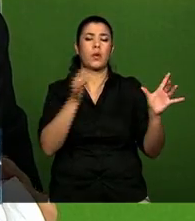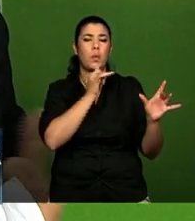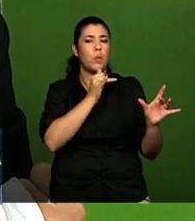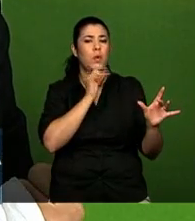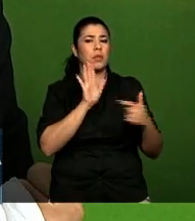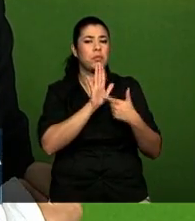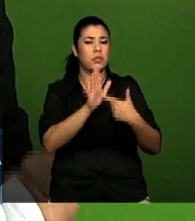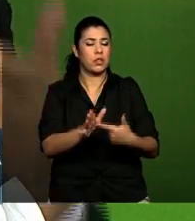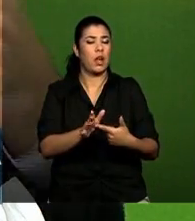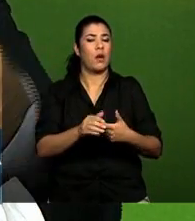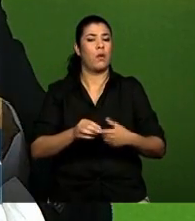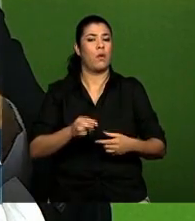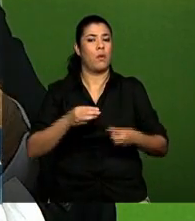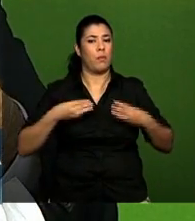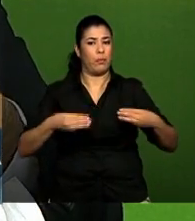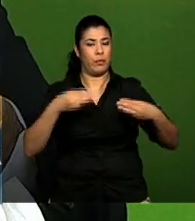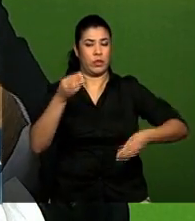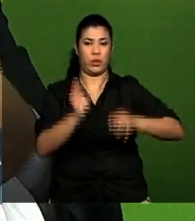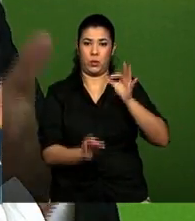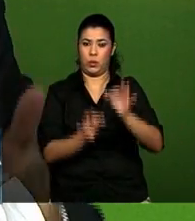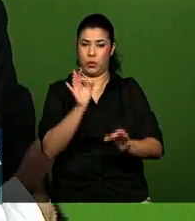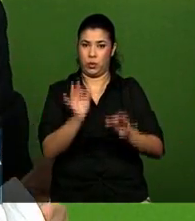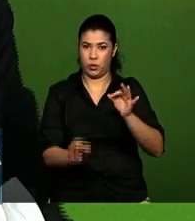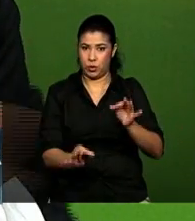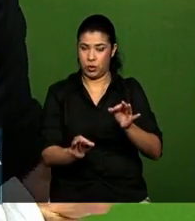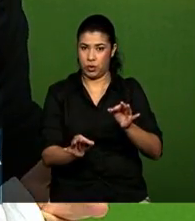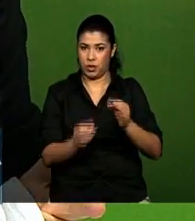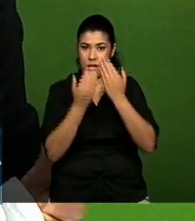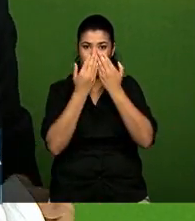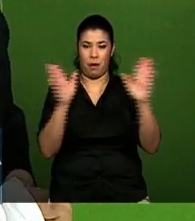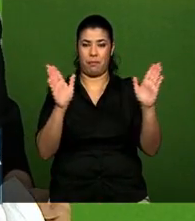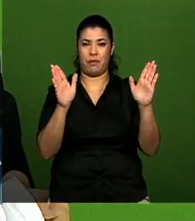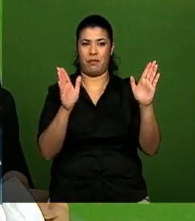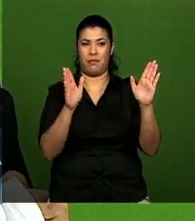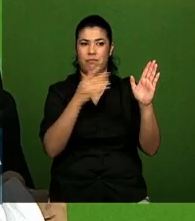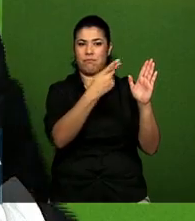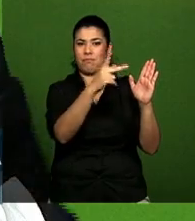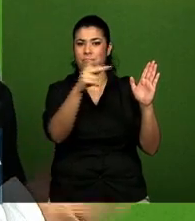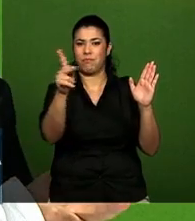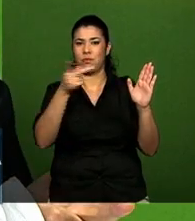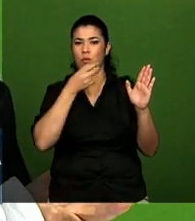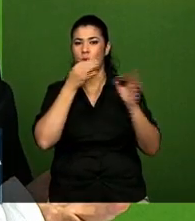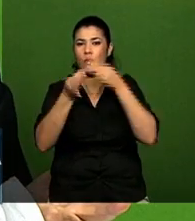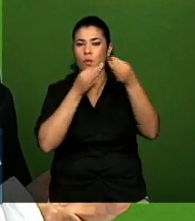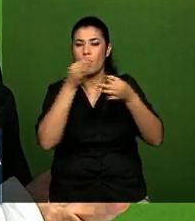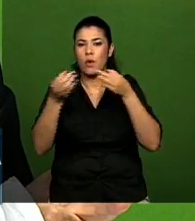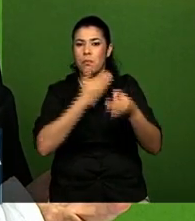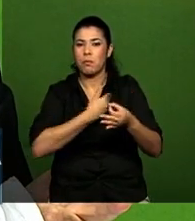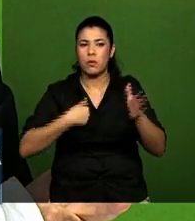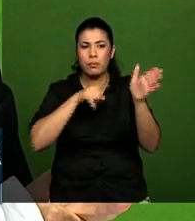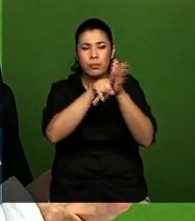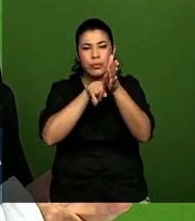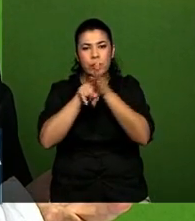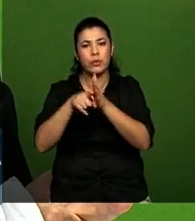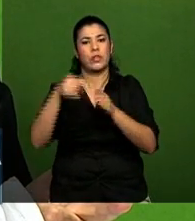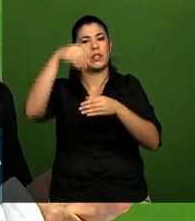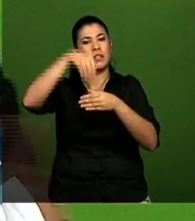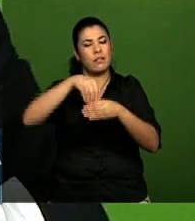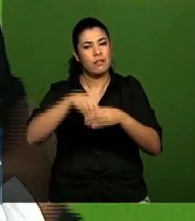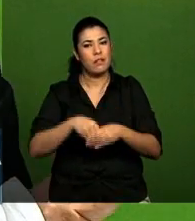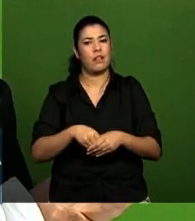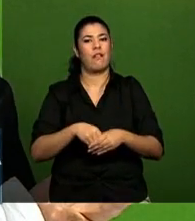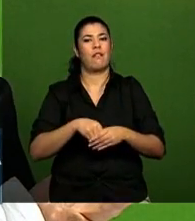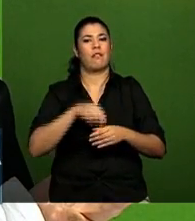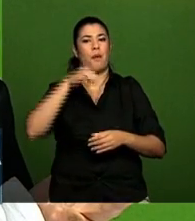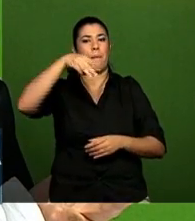compromisso o Ministério da Justiça abre um processo de consulta pública eh através da da da da da mídia digital